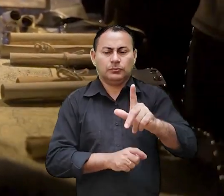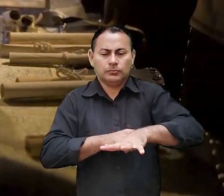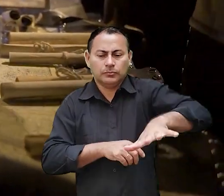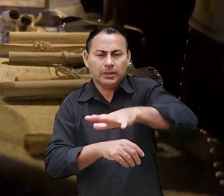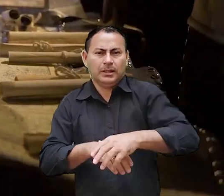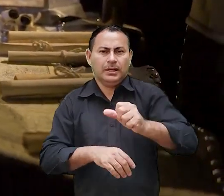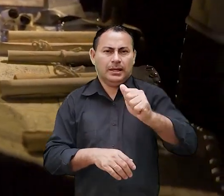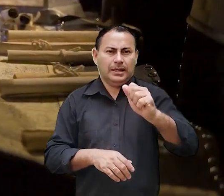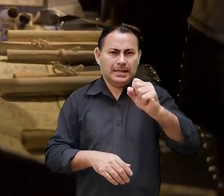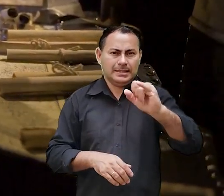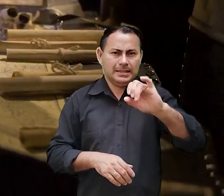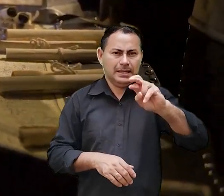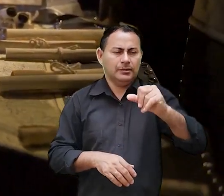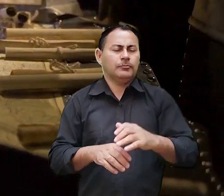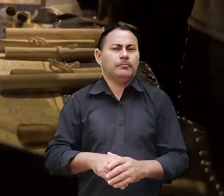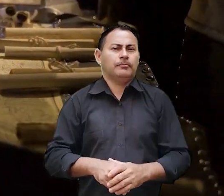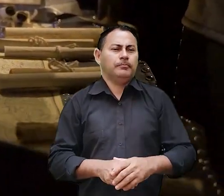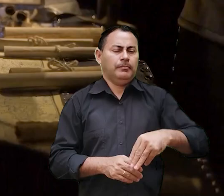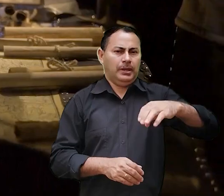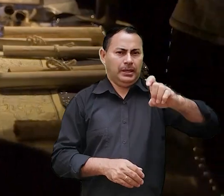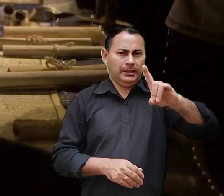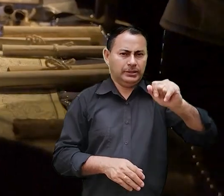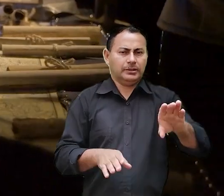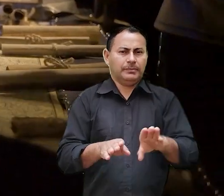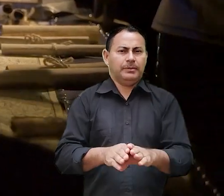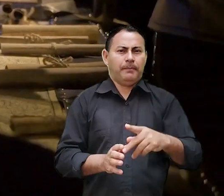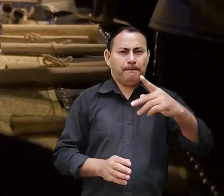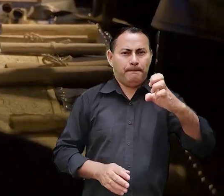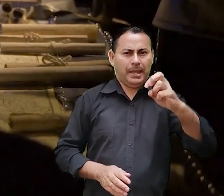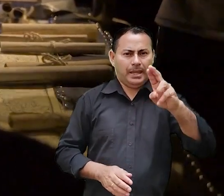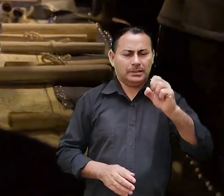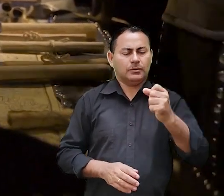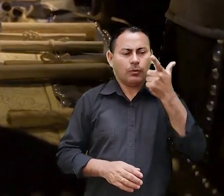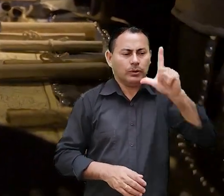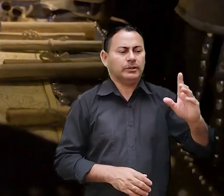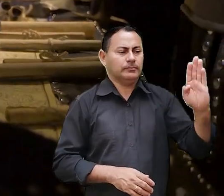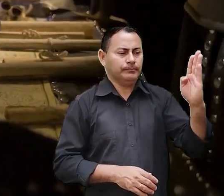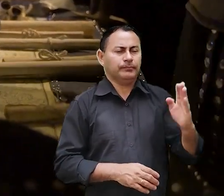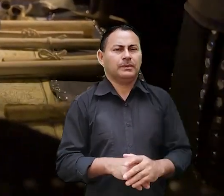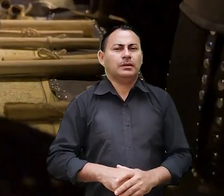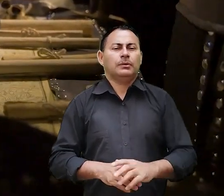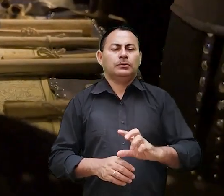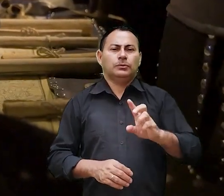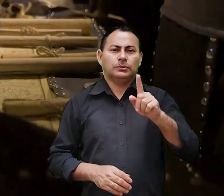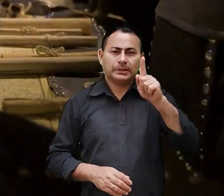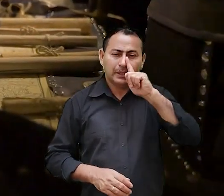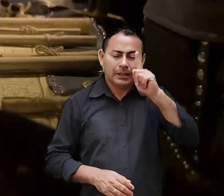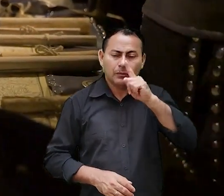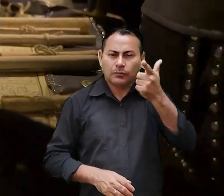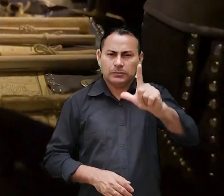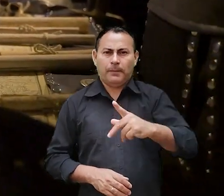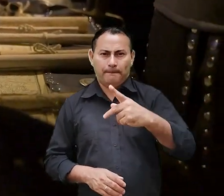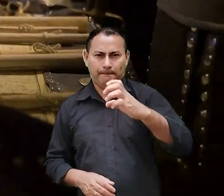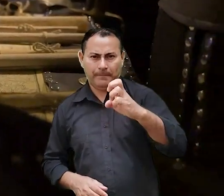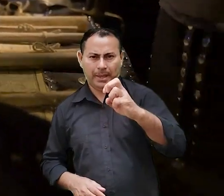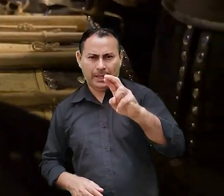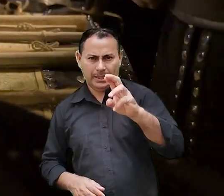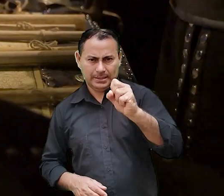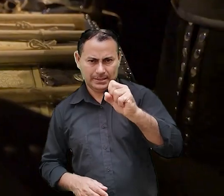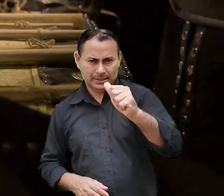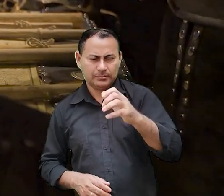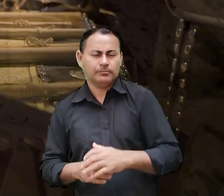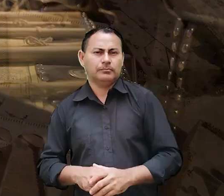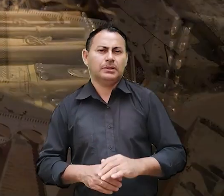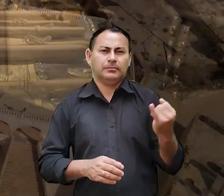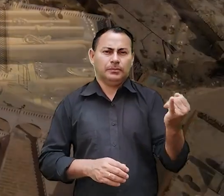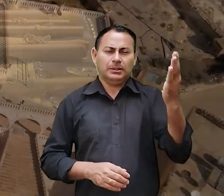assíria os medos e os persas conquistaram a Babilônia e depois os gregos conquistaram os persas é importante saber que